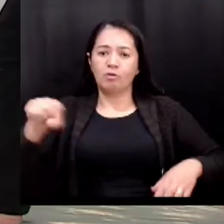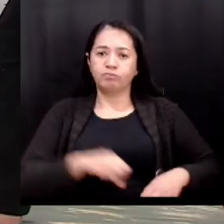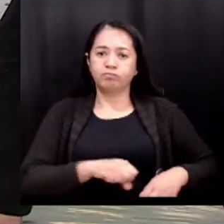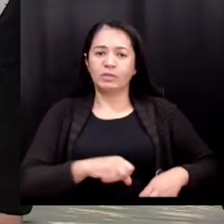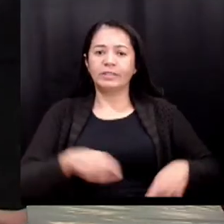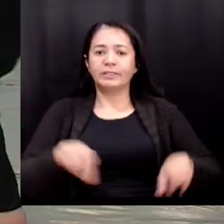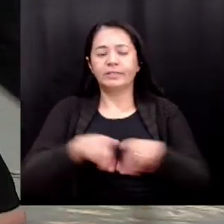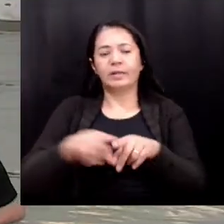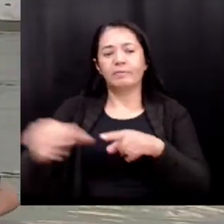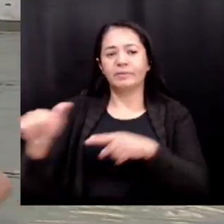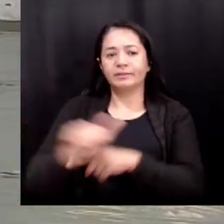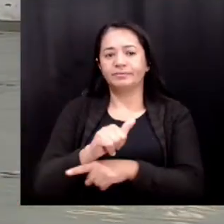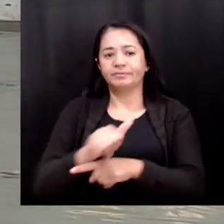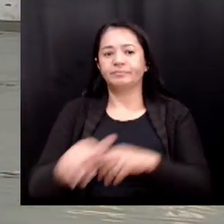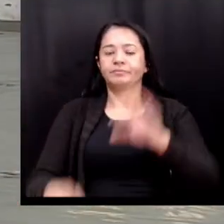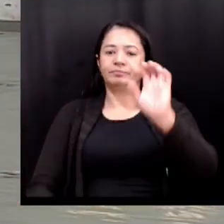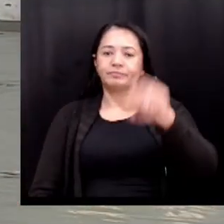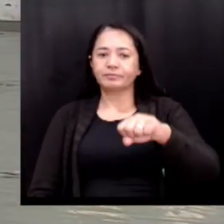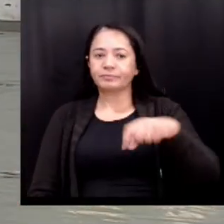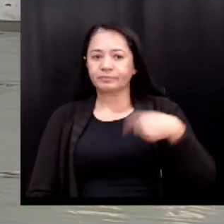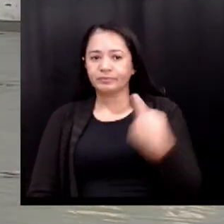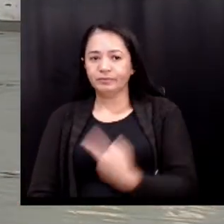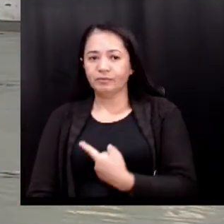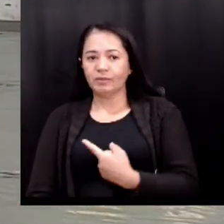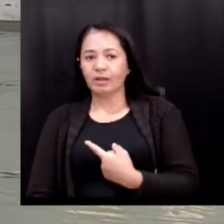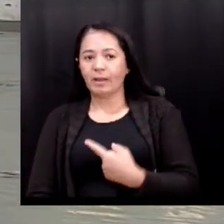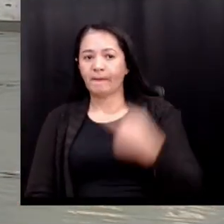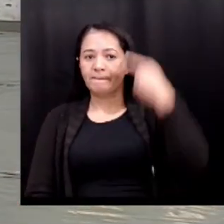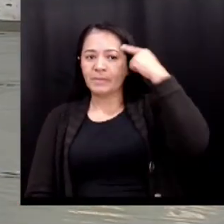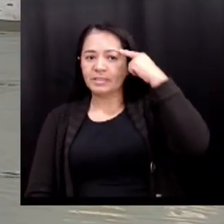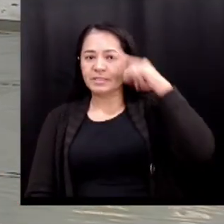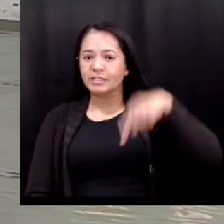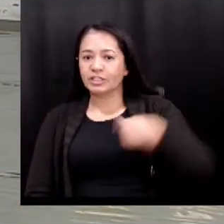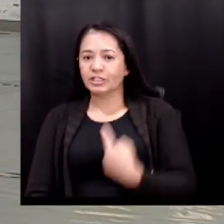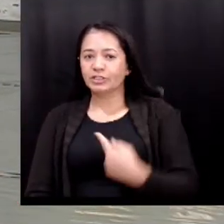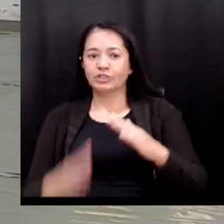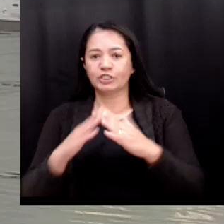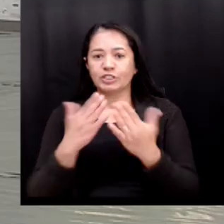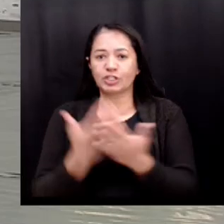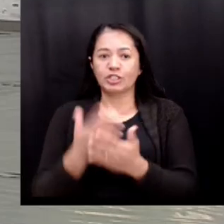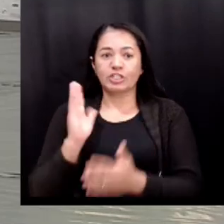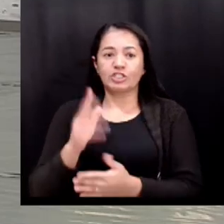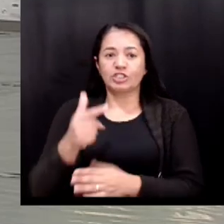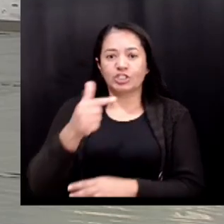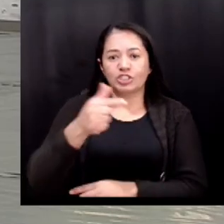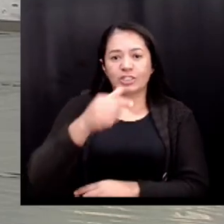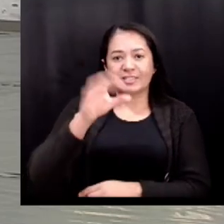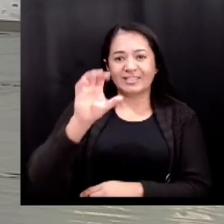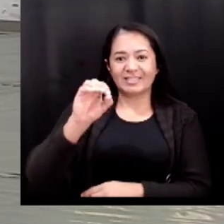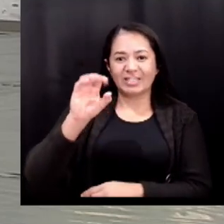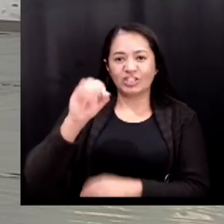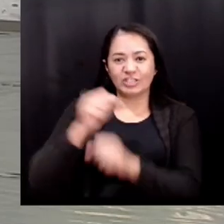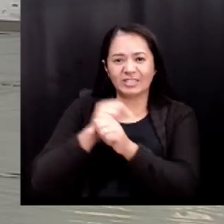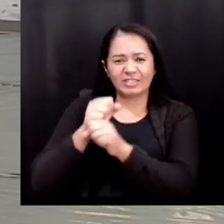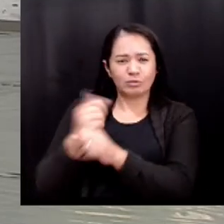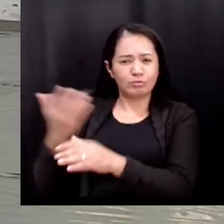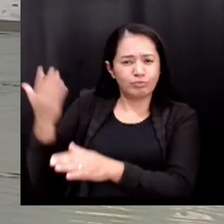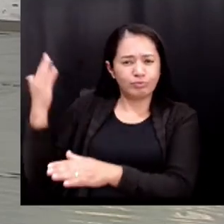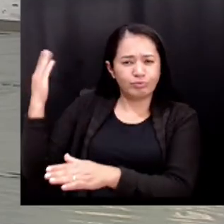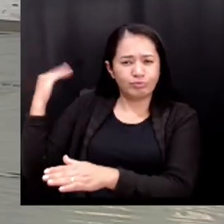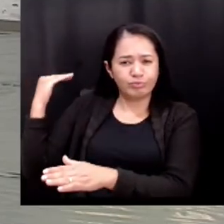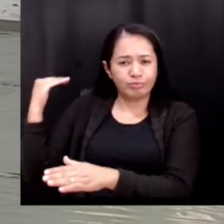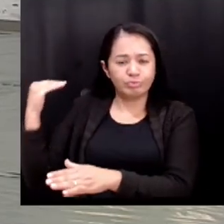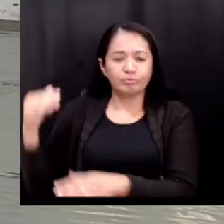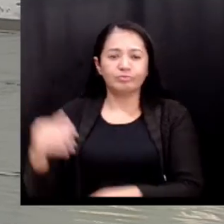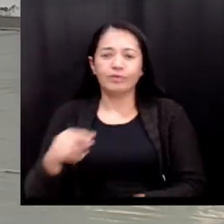for pensar que a nossa escola, ela remonta a 700 anos atrás, num período bélico do Japão, você não